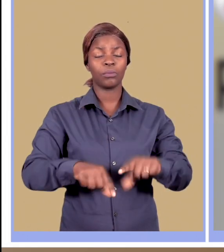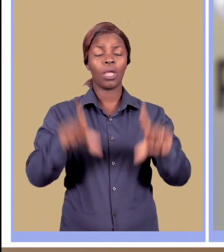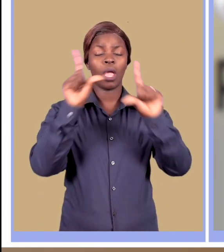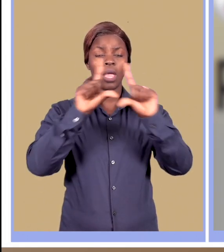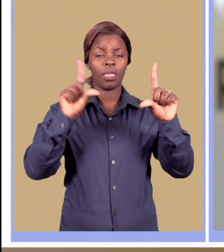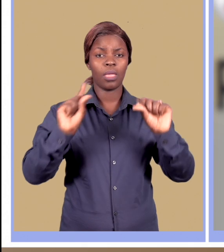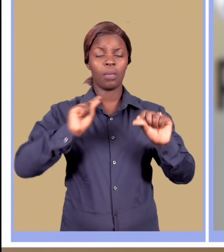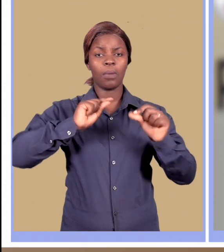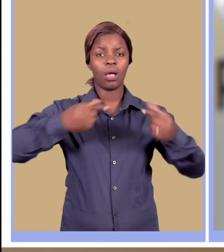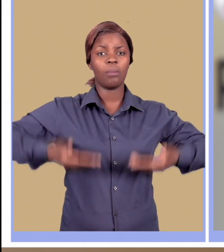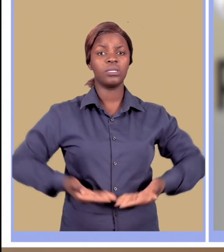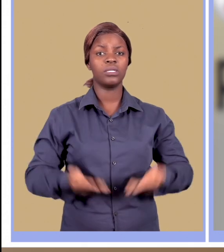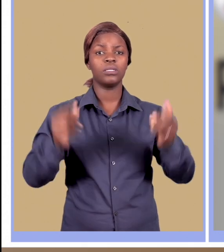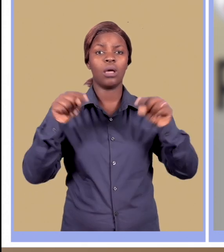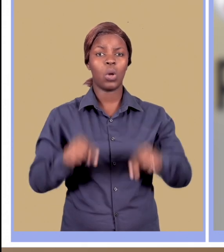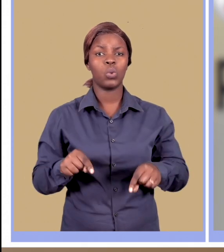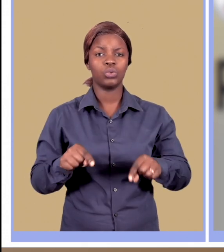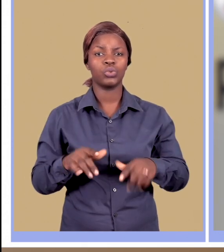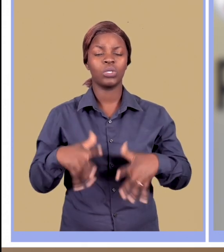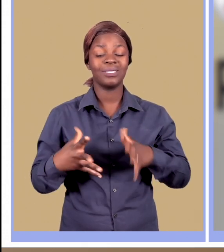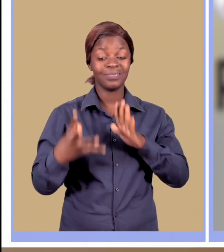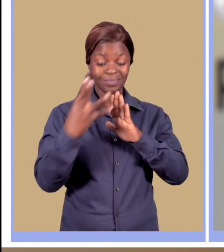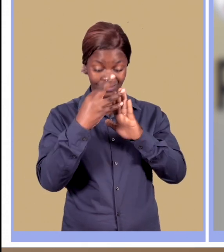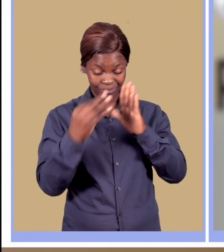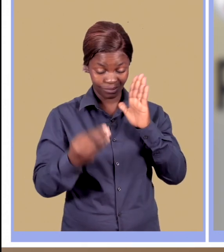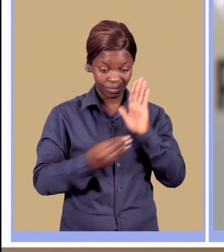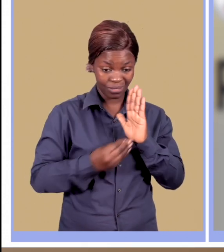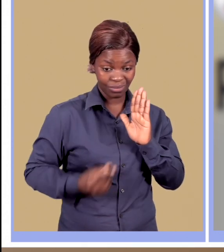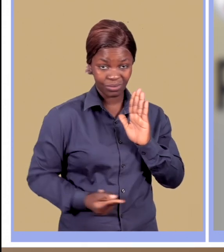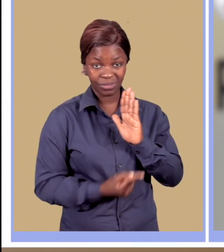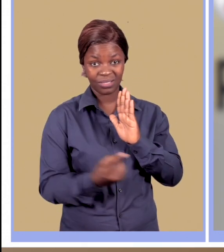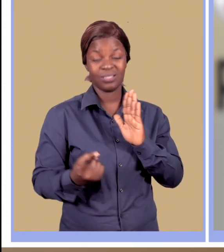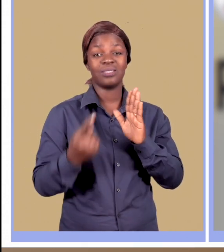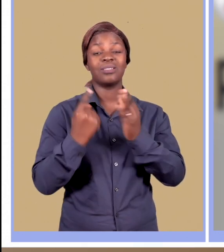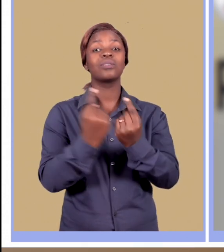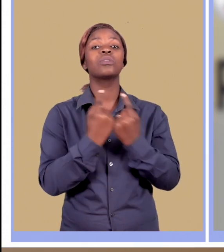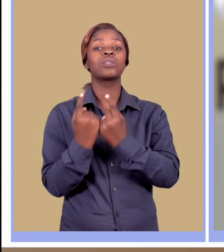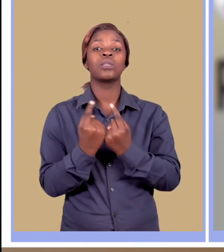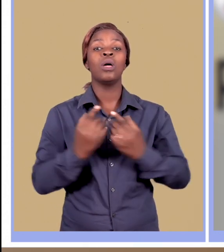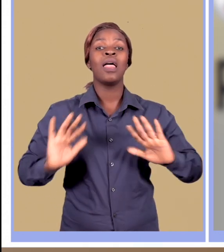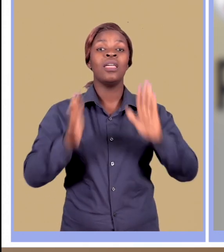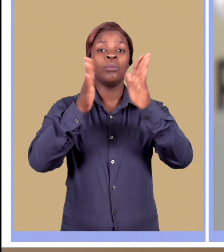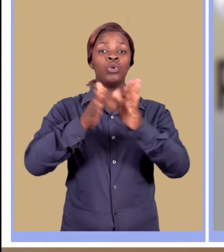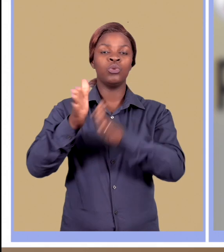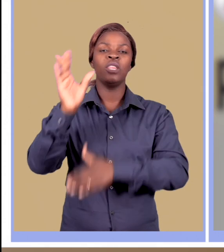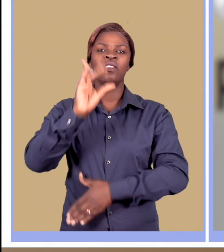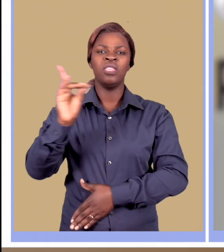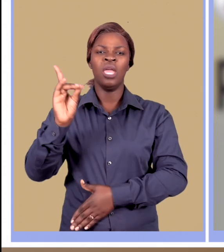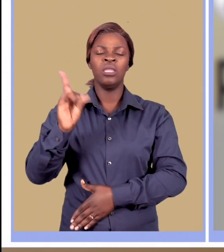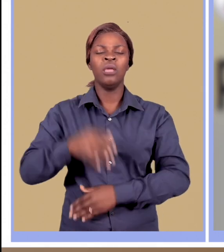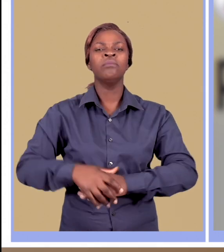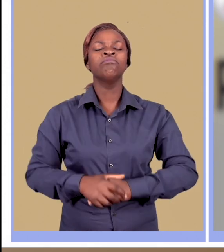questão da temática que nós trazemos hoje, o impacto dessas mudanças climáticas em pessoas com deficiência